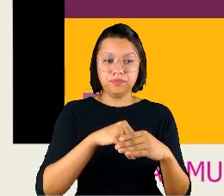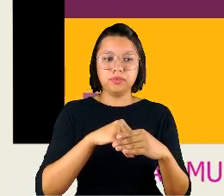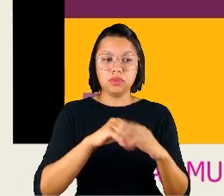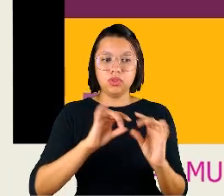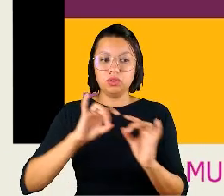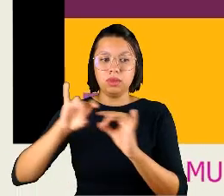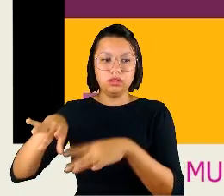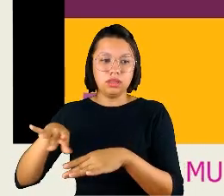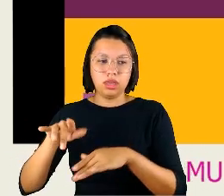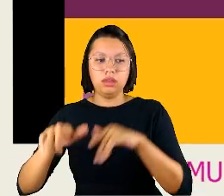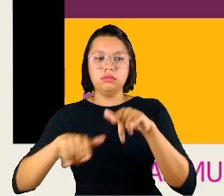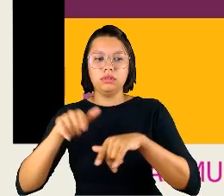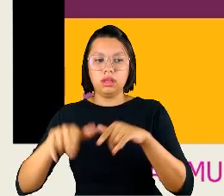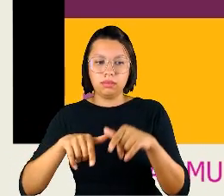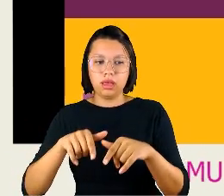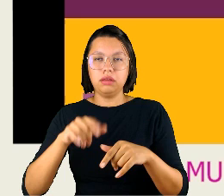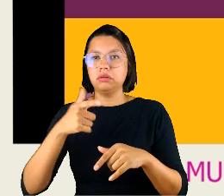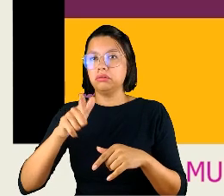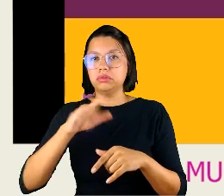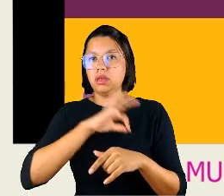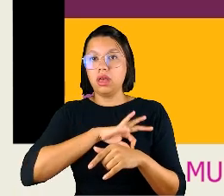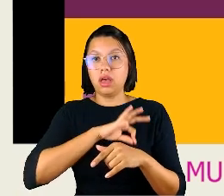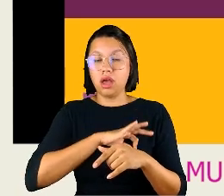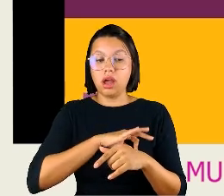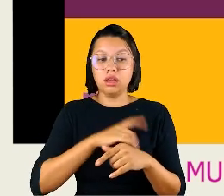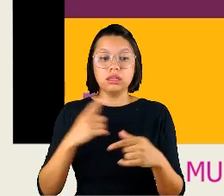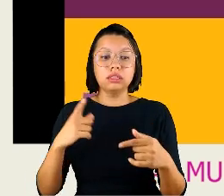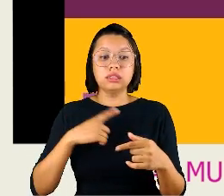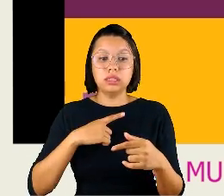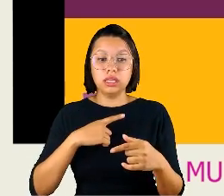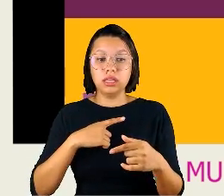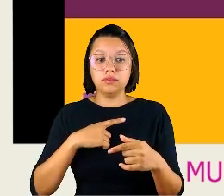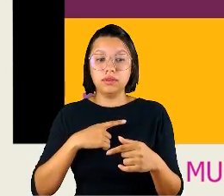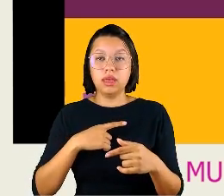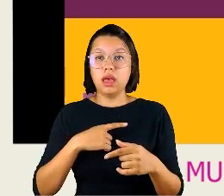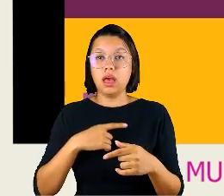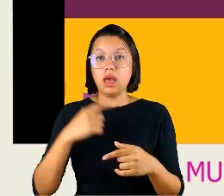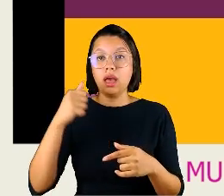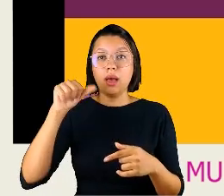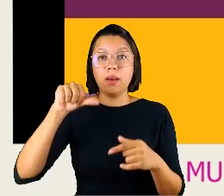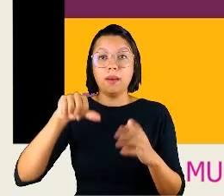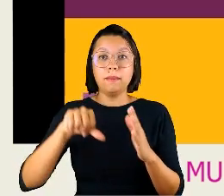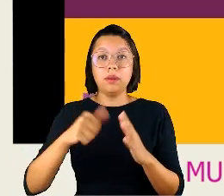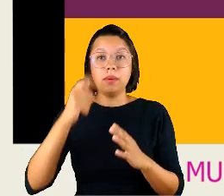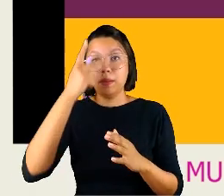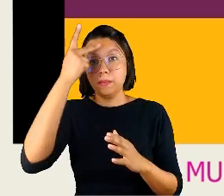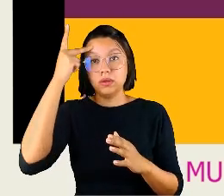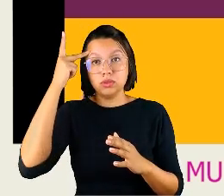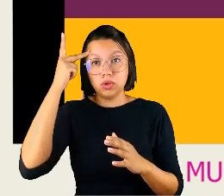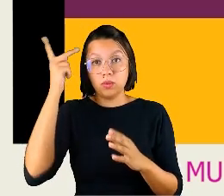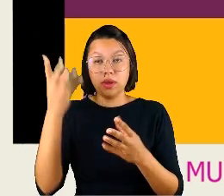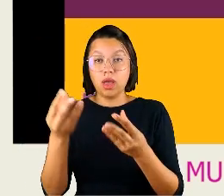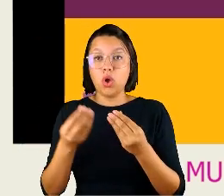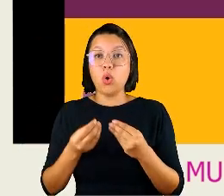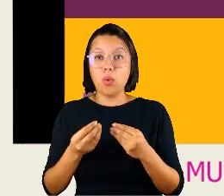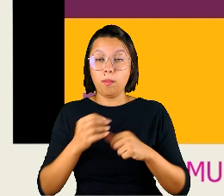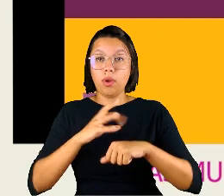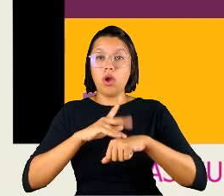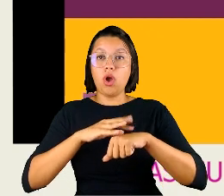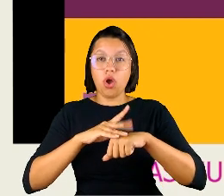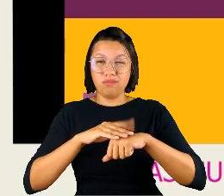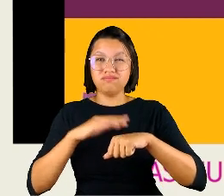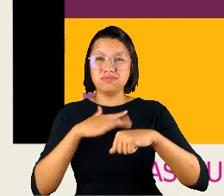remuneração. E a gente teve esse caso de que a primeira vítima no Rio de Janeiro era uma profissional doméstica e pegou o coronavírus